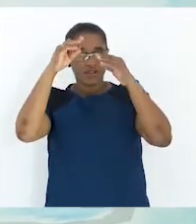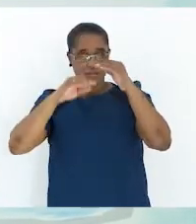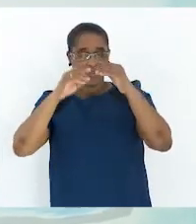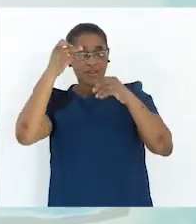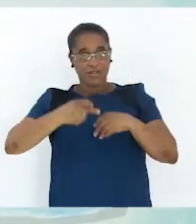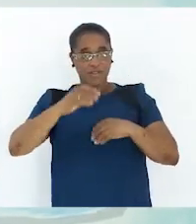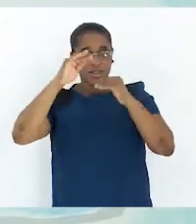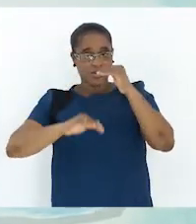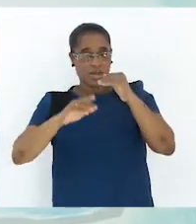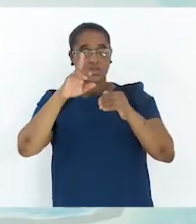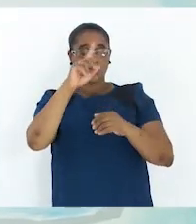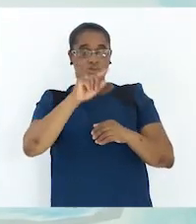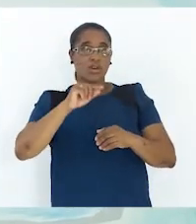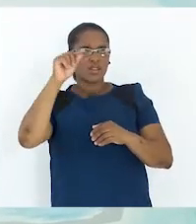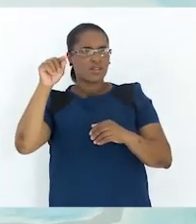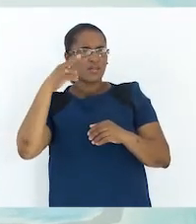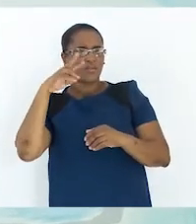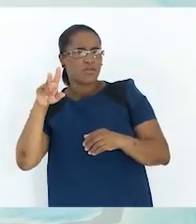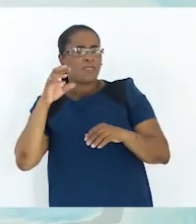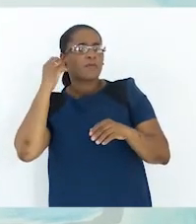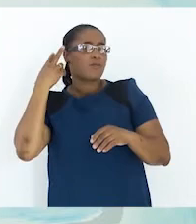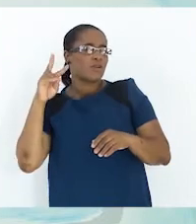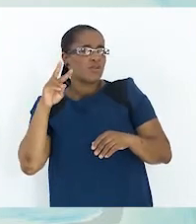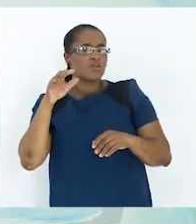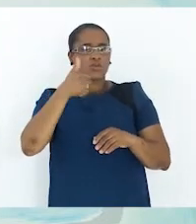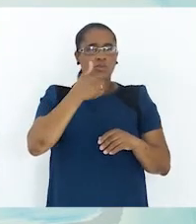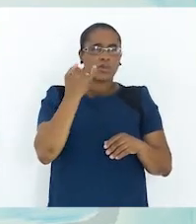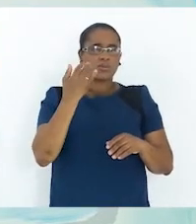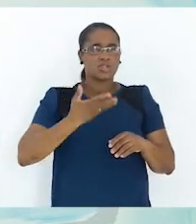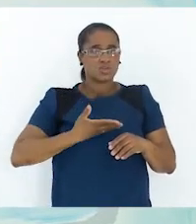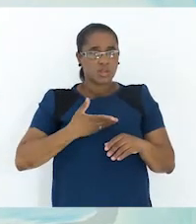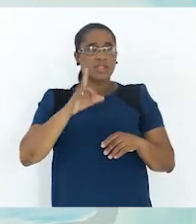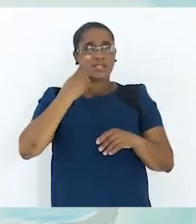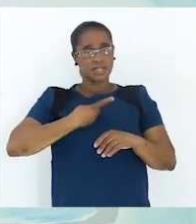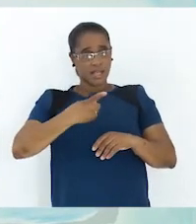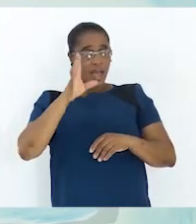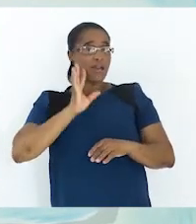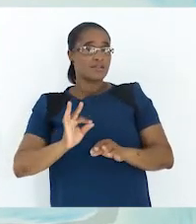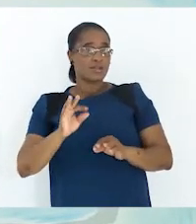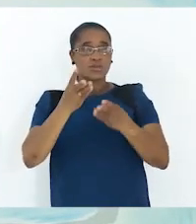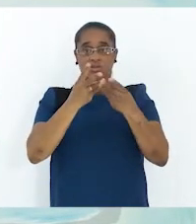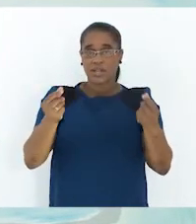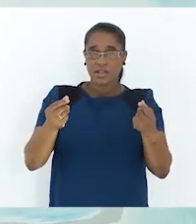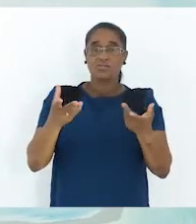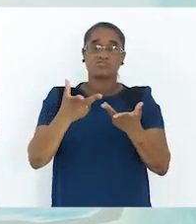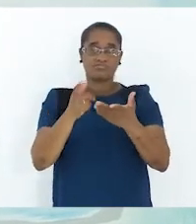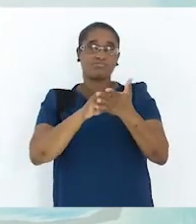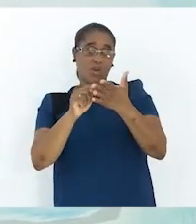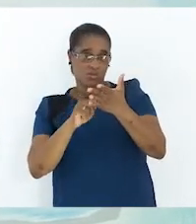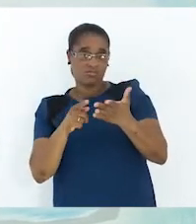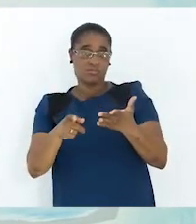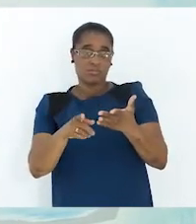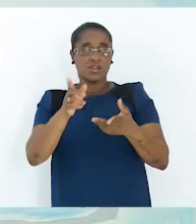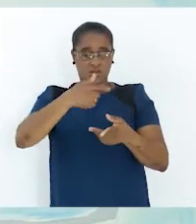o valor do binómio discriminante, assim será o resultado da equação e nós poderemos